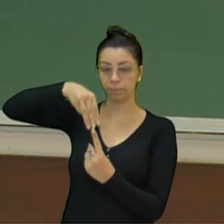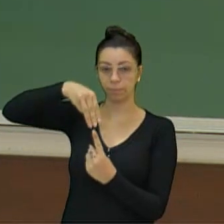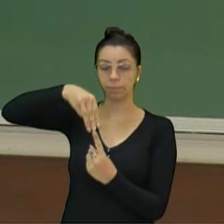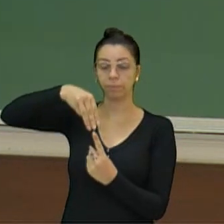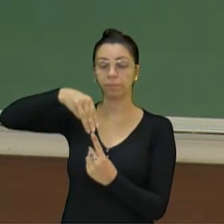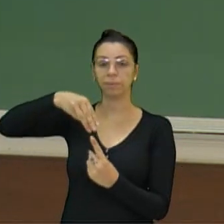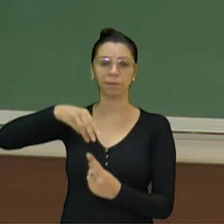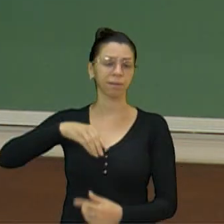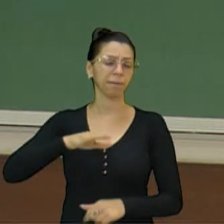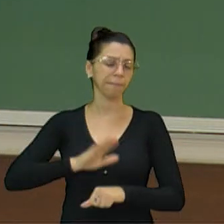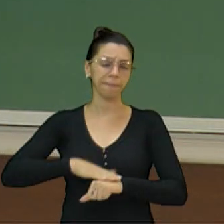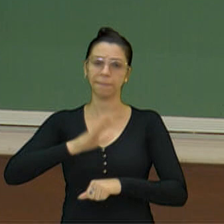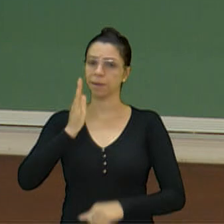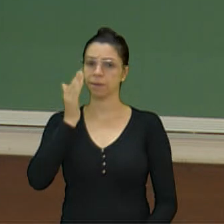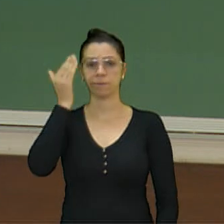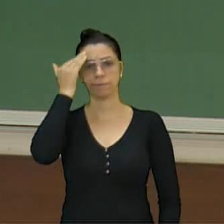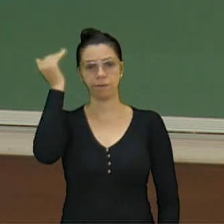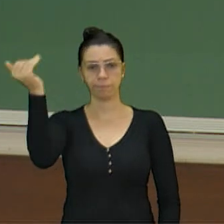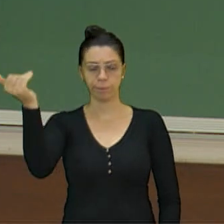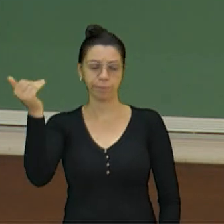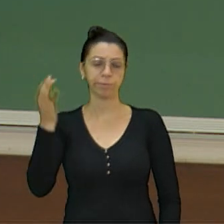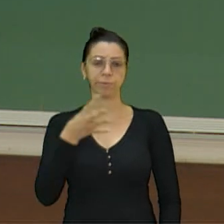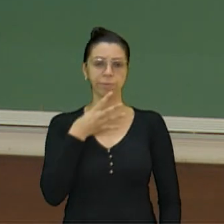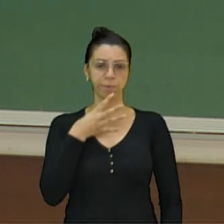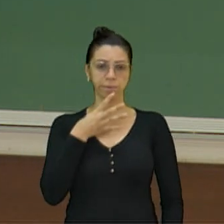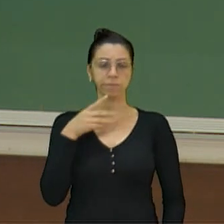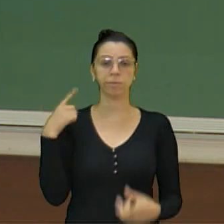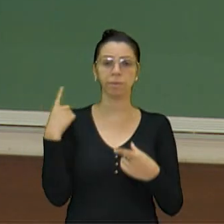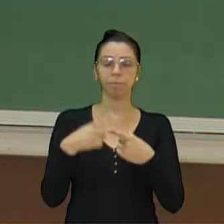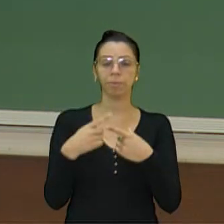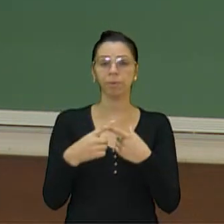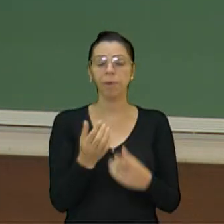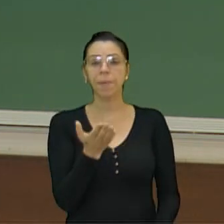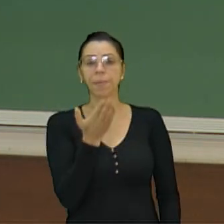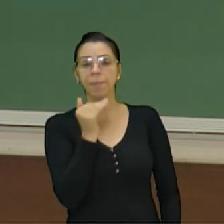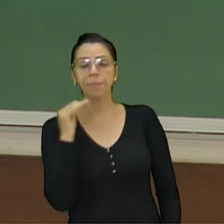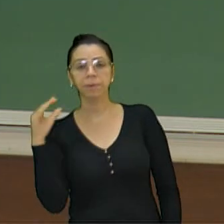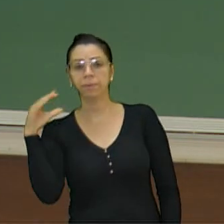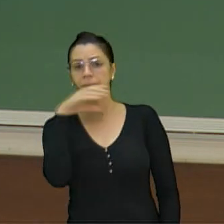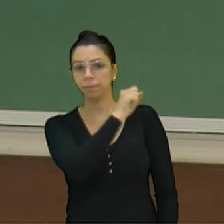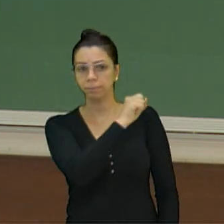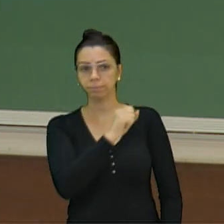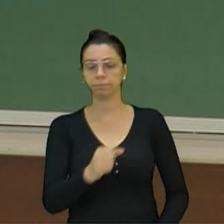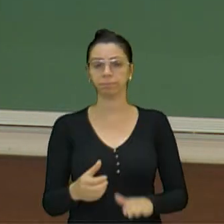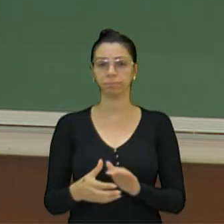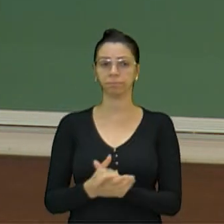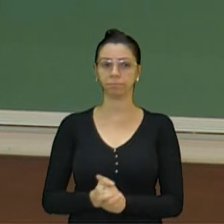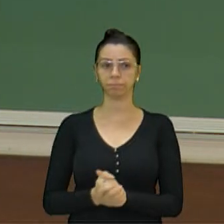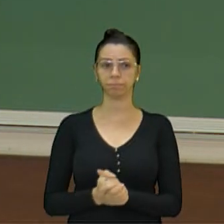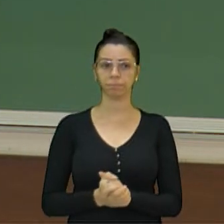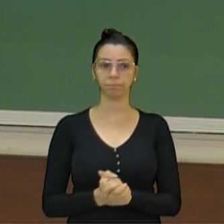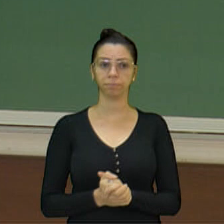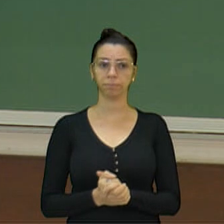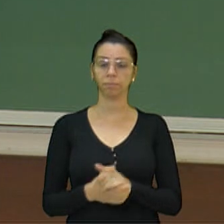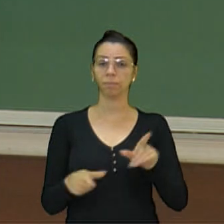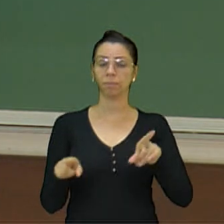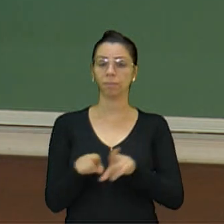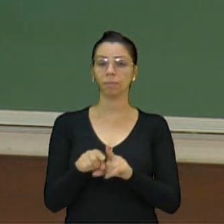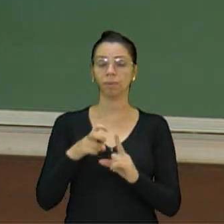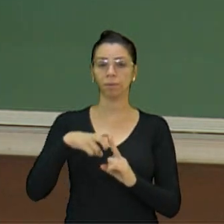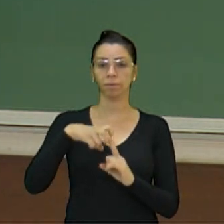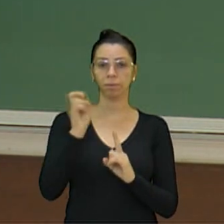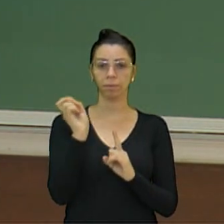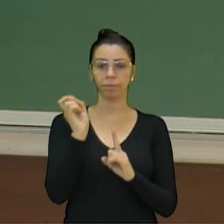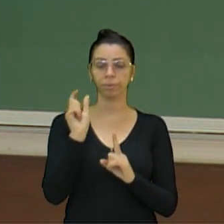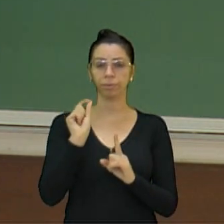um dos mais conhecidos também, justamente em relação à comida rápida, fast food. E soda refrigerante, que está